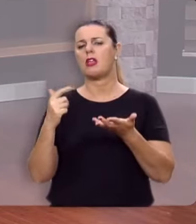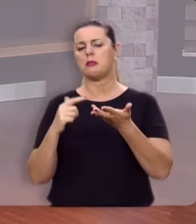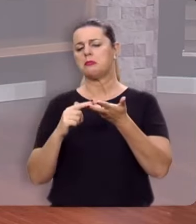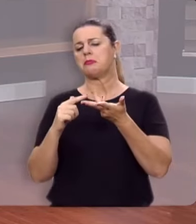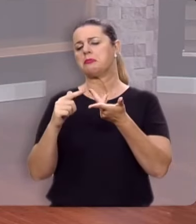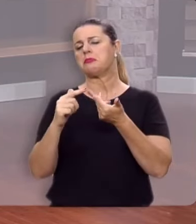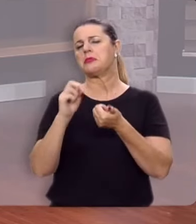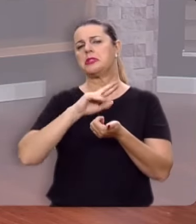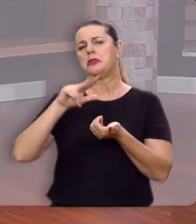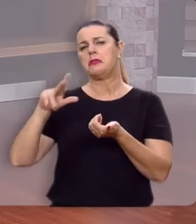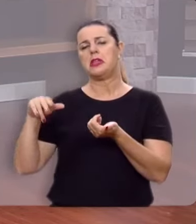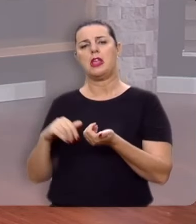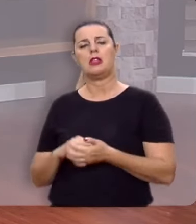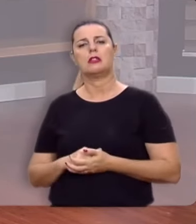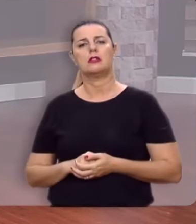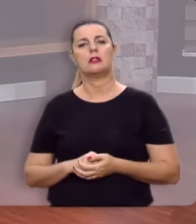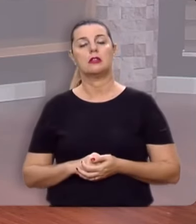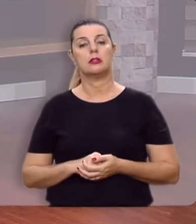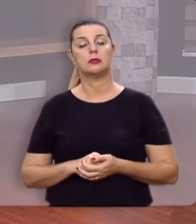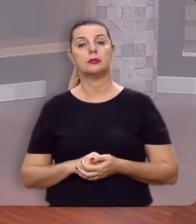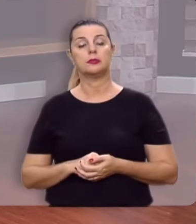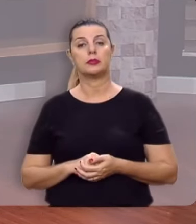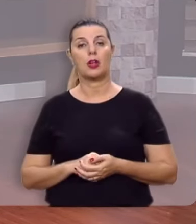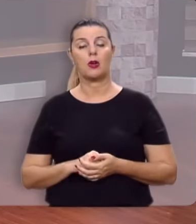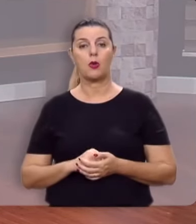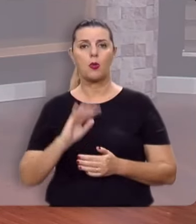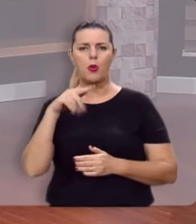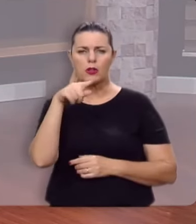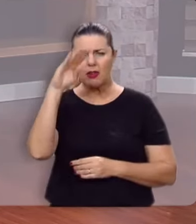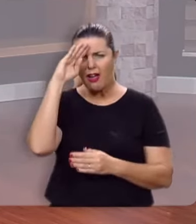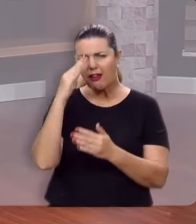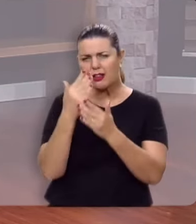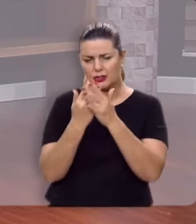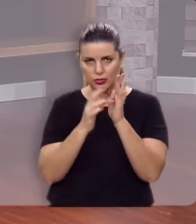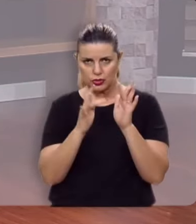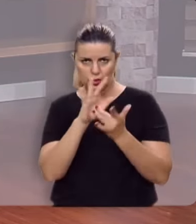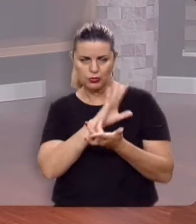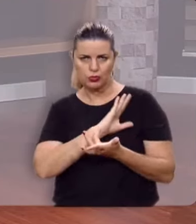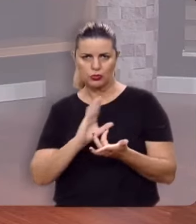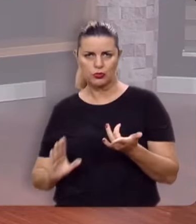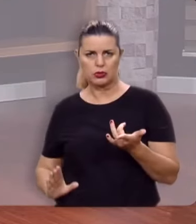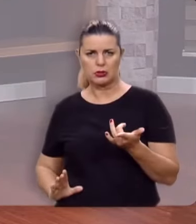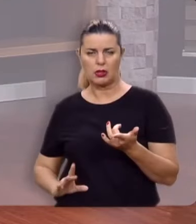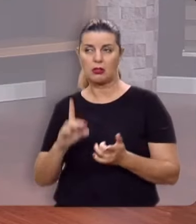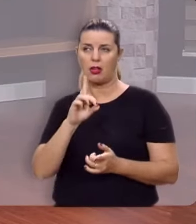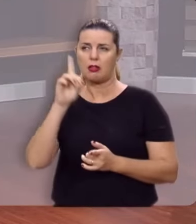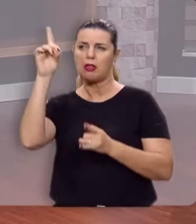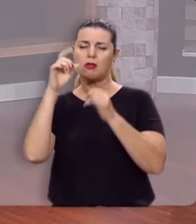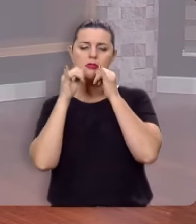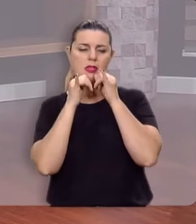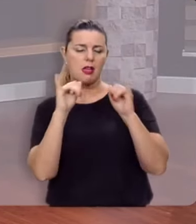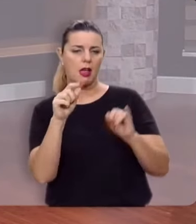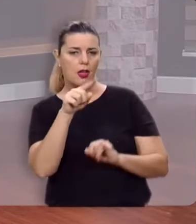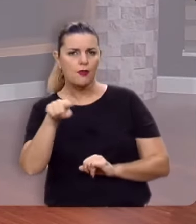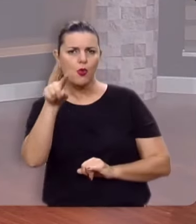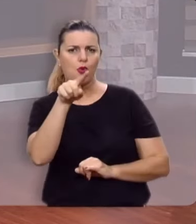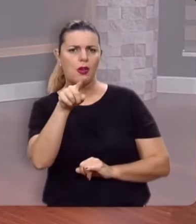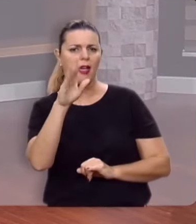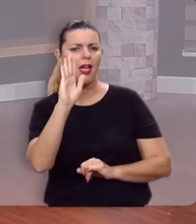graus. No momento em que você crê no Senhor Jesus, Deus declara